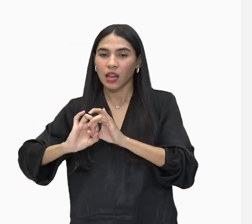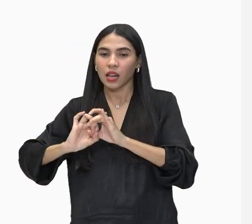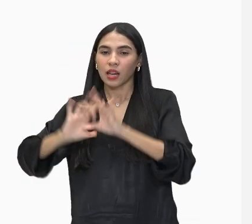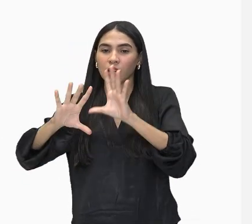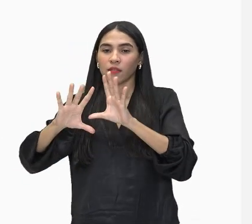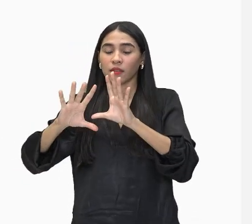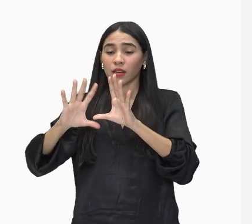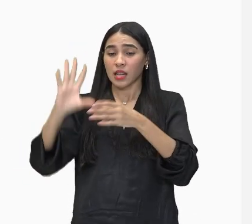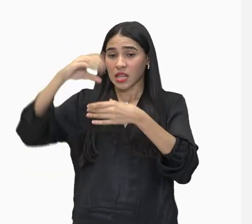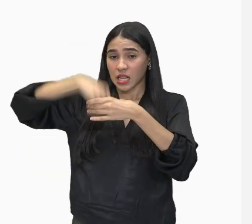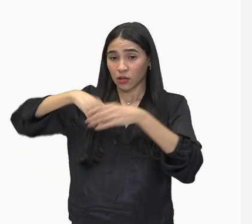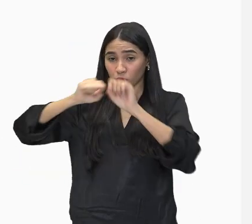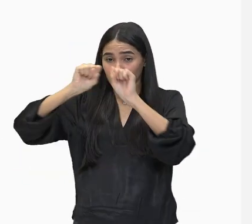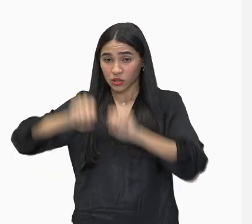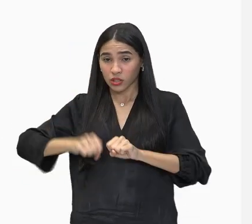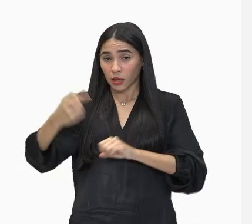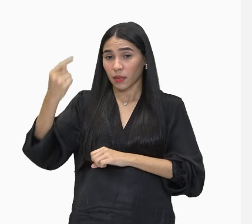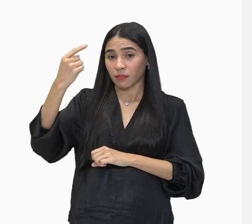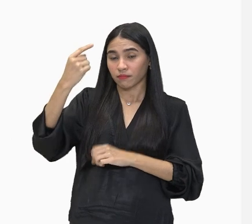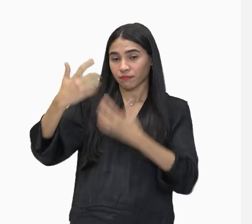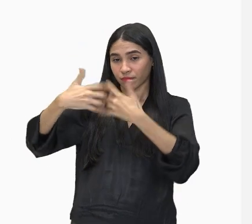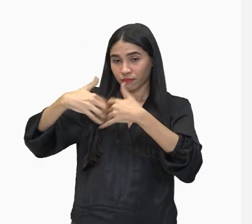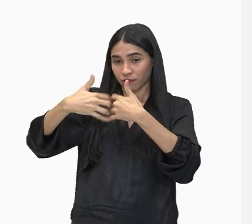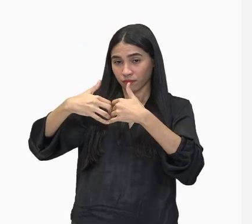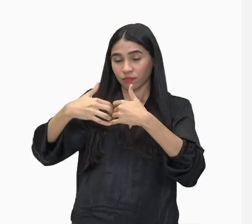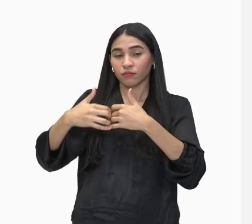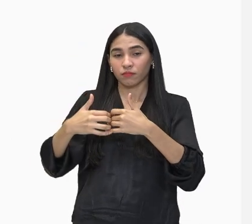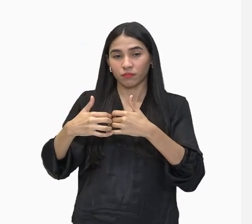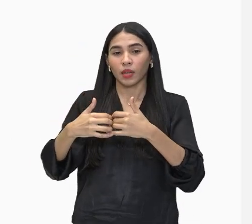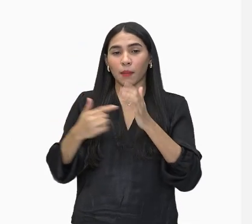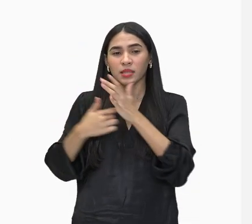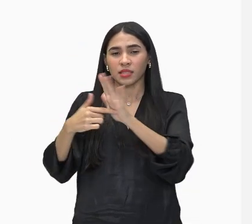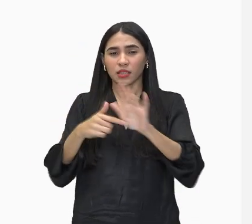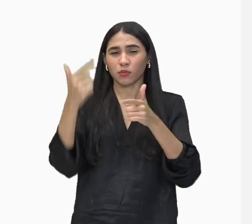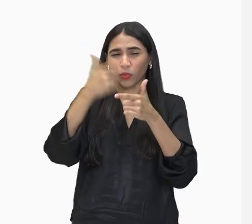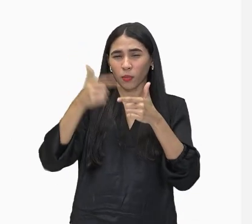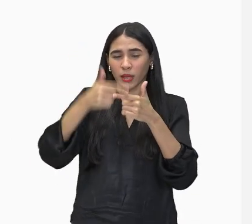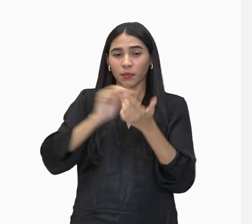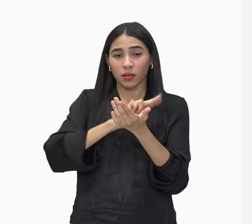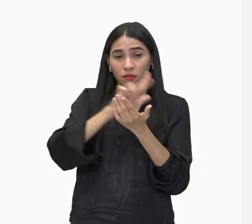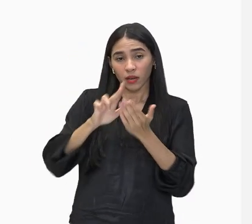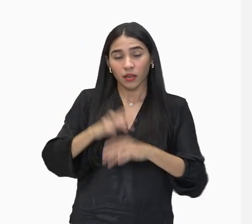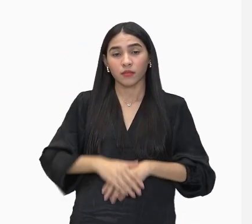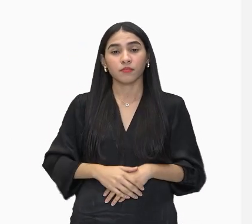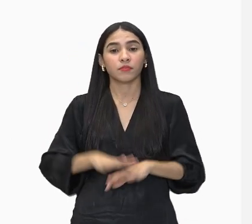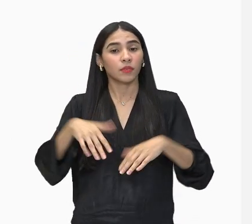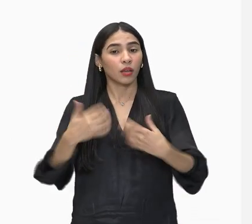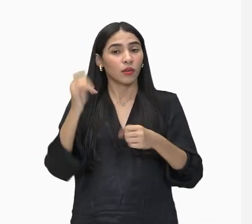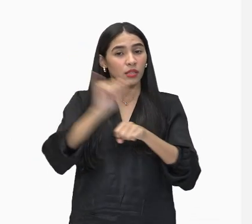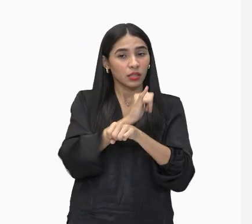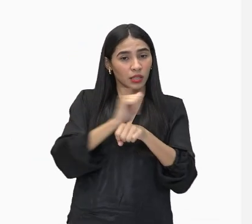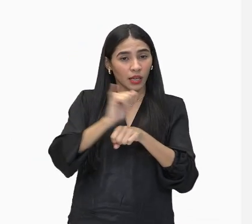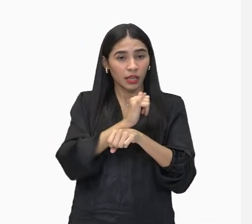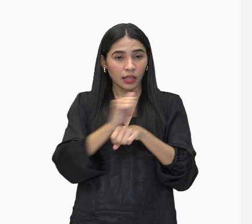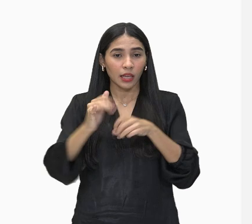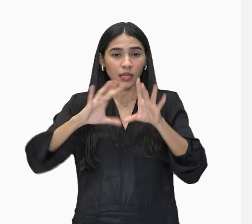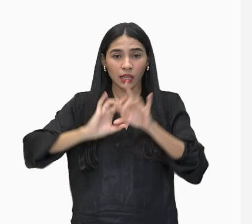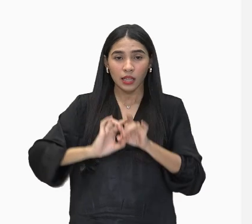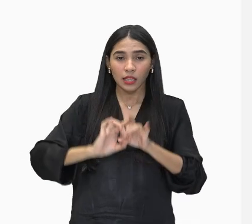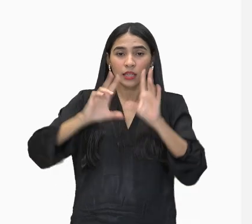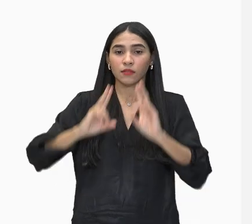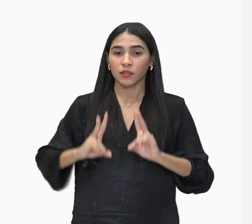e causa danos neurológicos, relatam. Essa estratégia permite que o vírus despece as defesas do